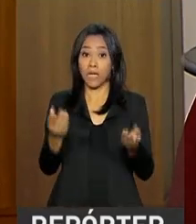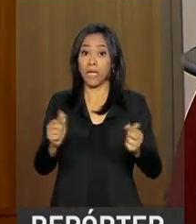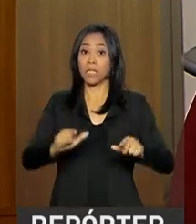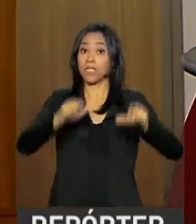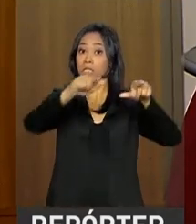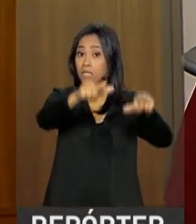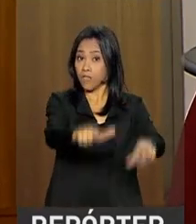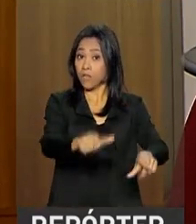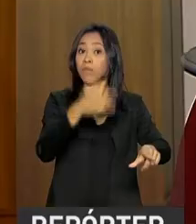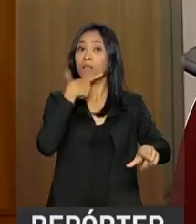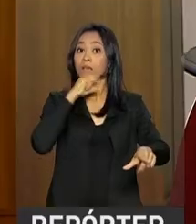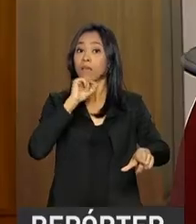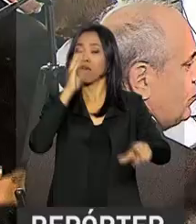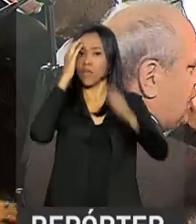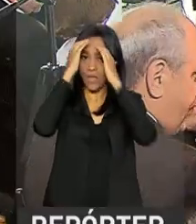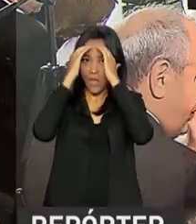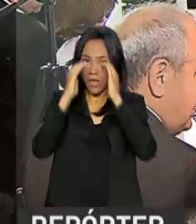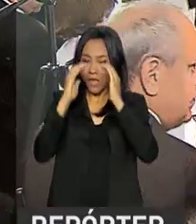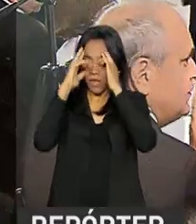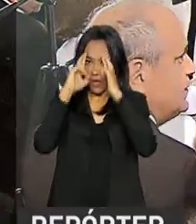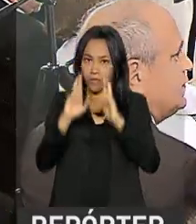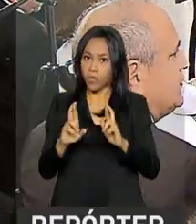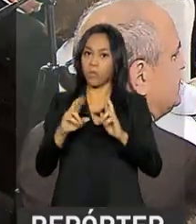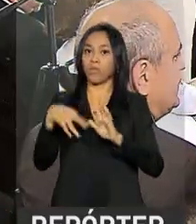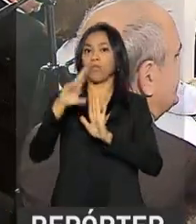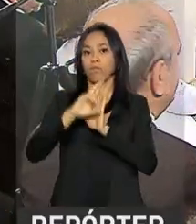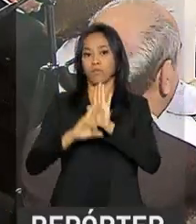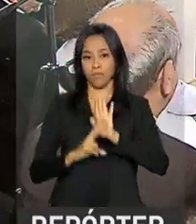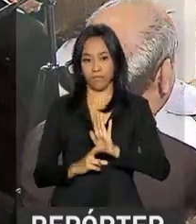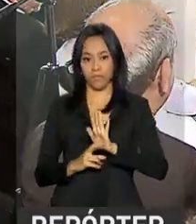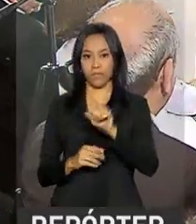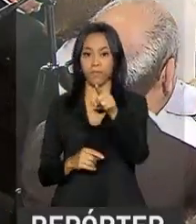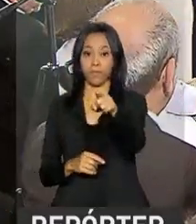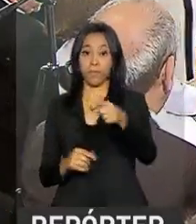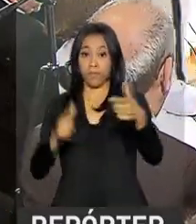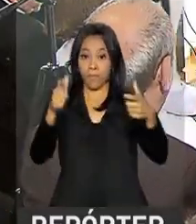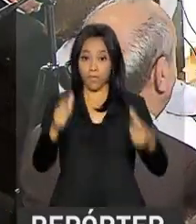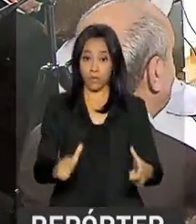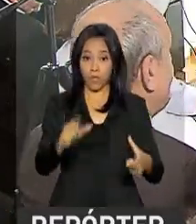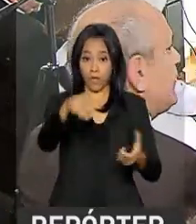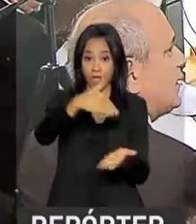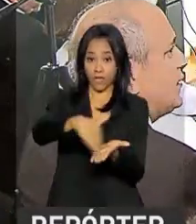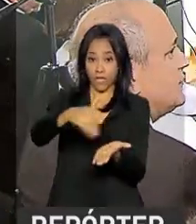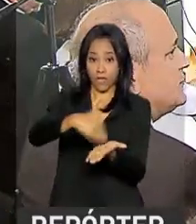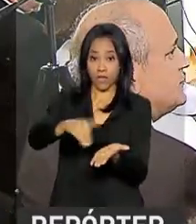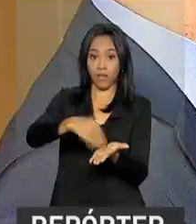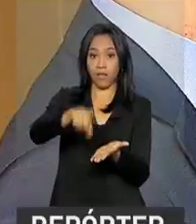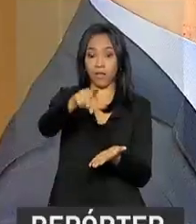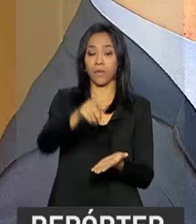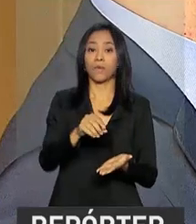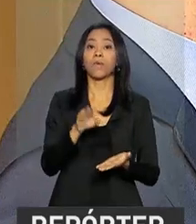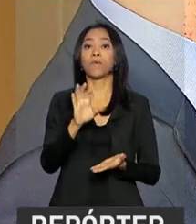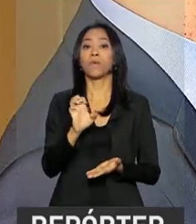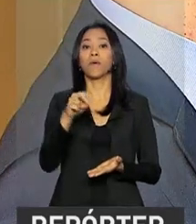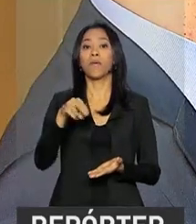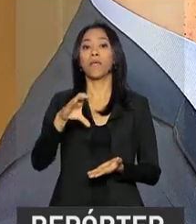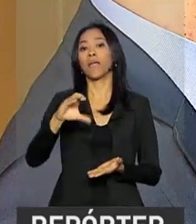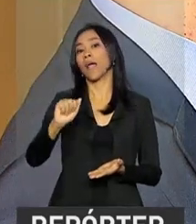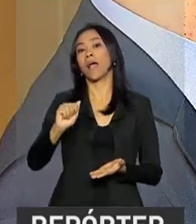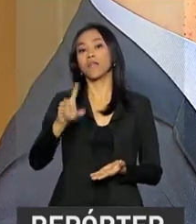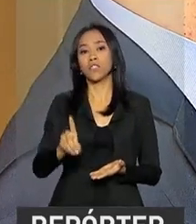cumpriu as exigências. O Escritório Central de Arrecadação e Distribuição, o ECAD, e outras